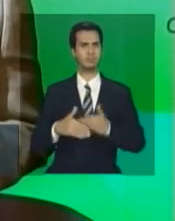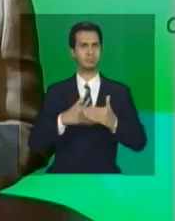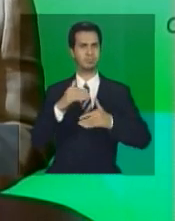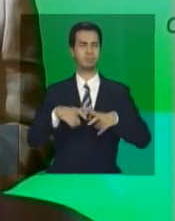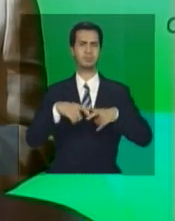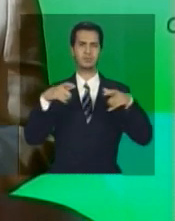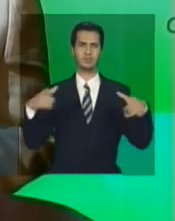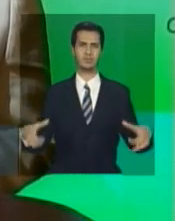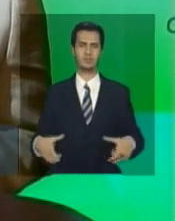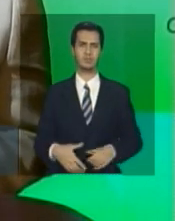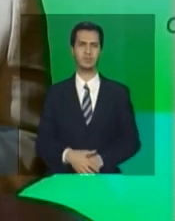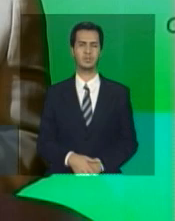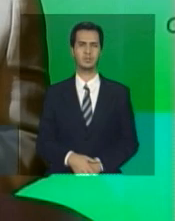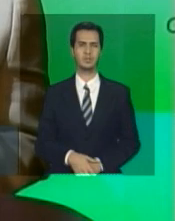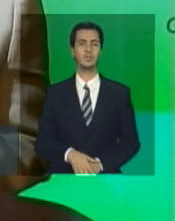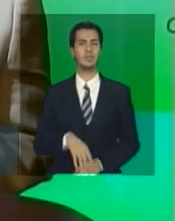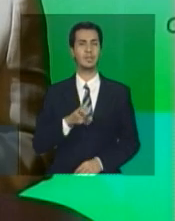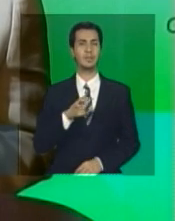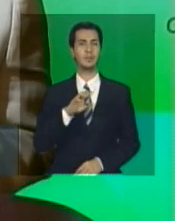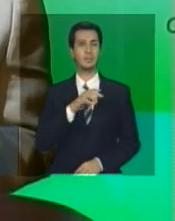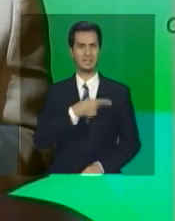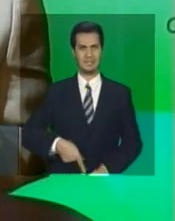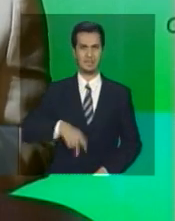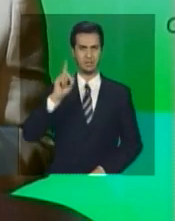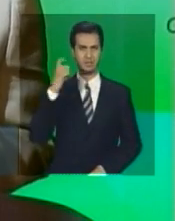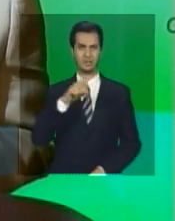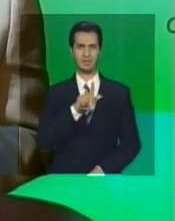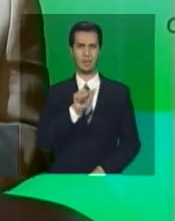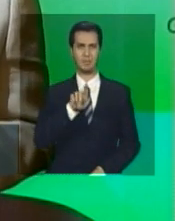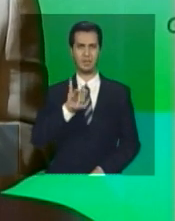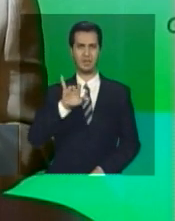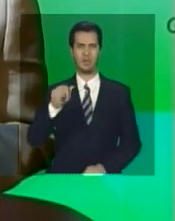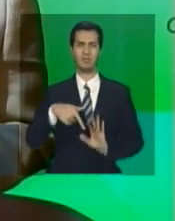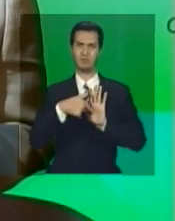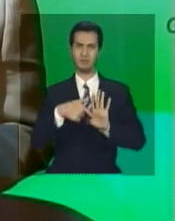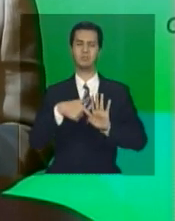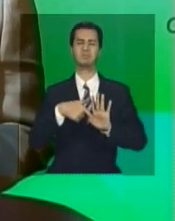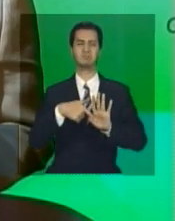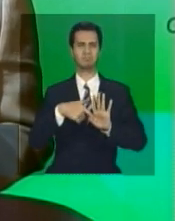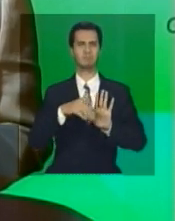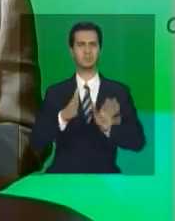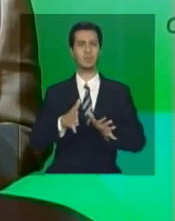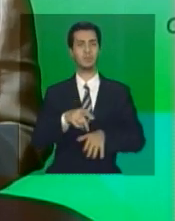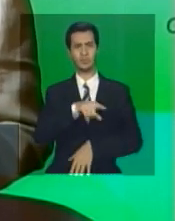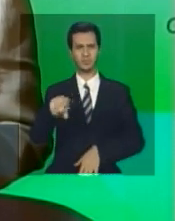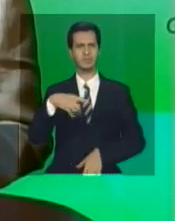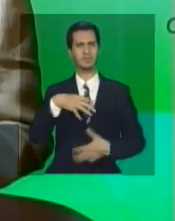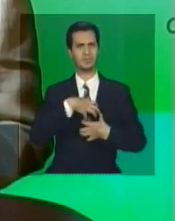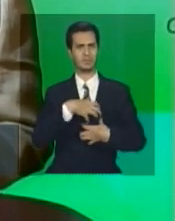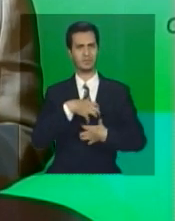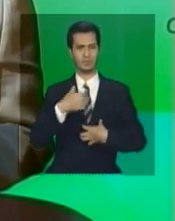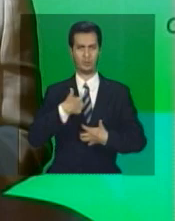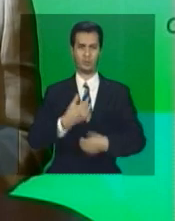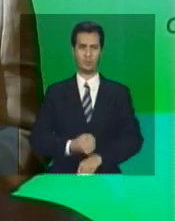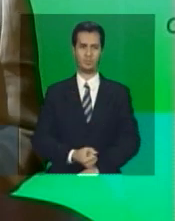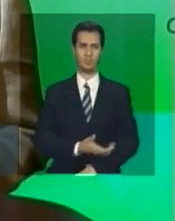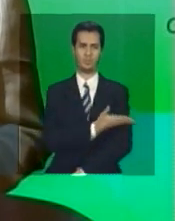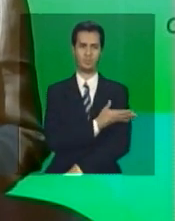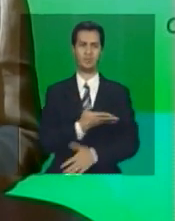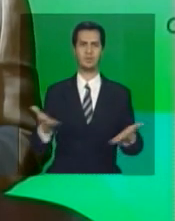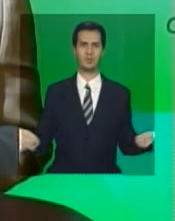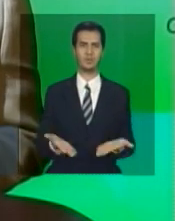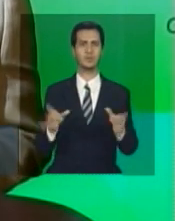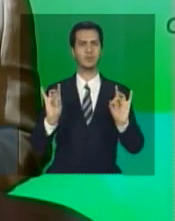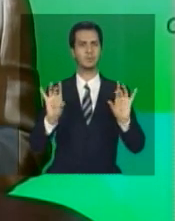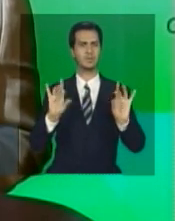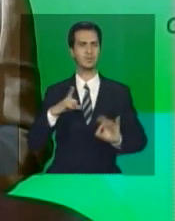nosso querido Gabriel. Sinto que vocês sentem a forte emoção que invade minha alma neste dia tão